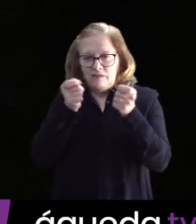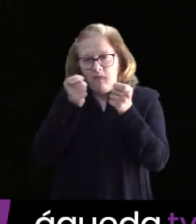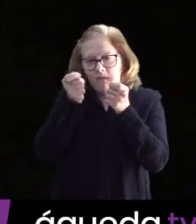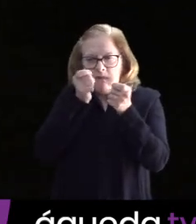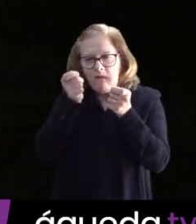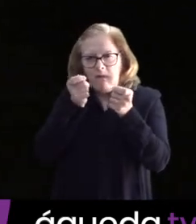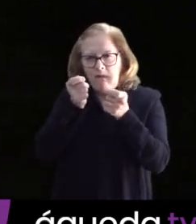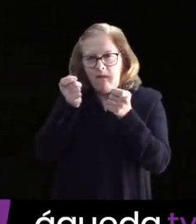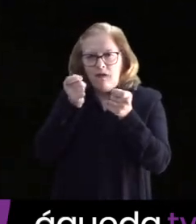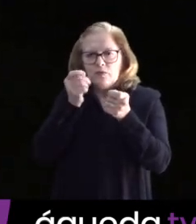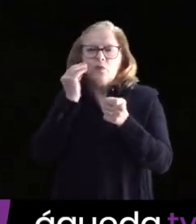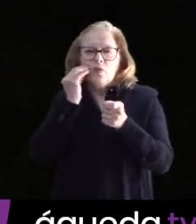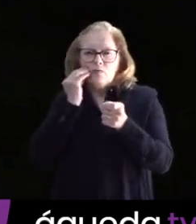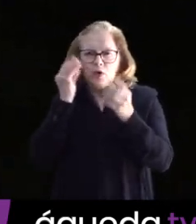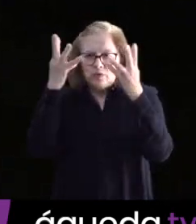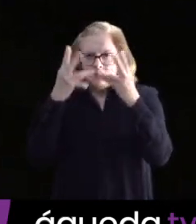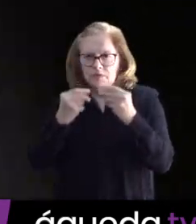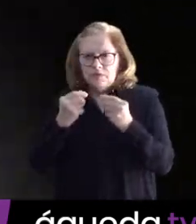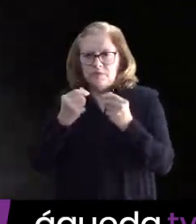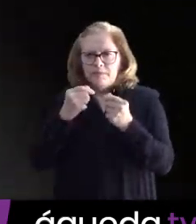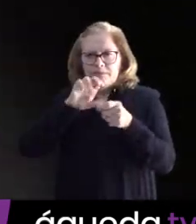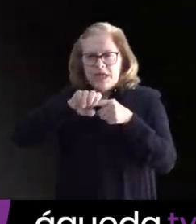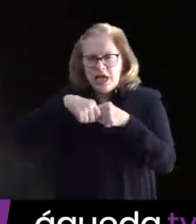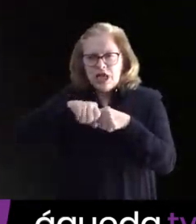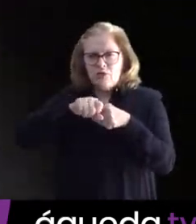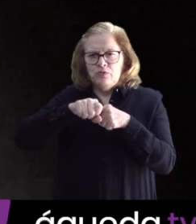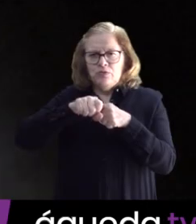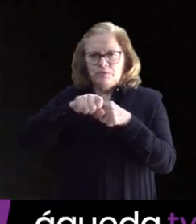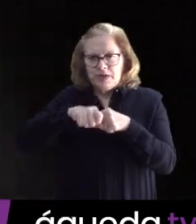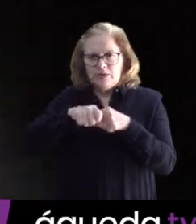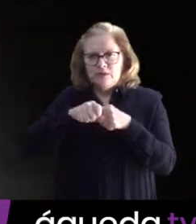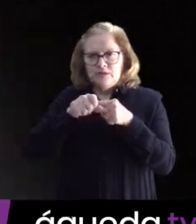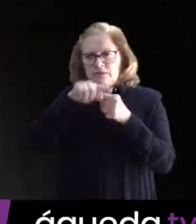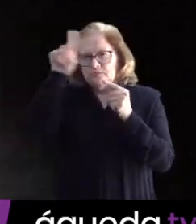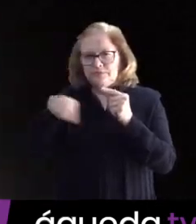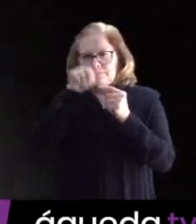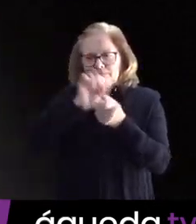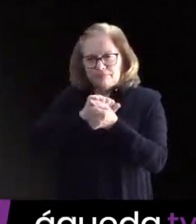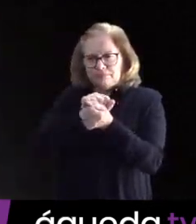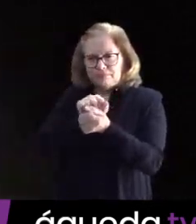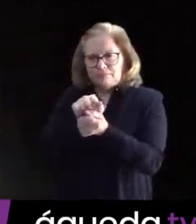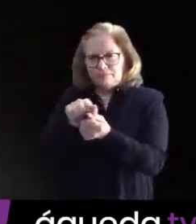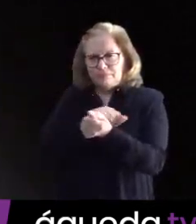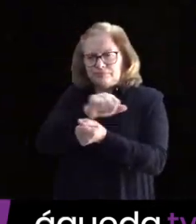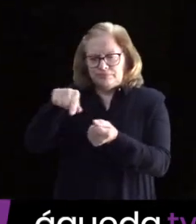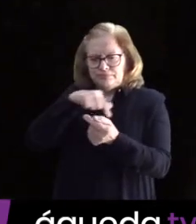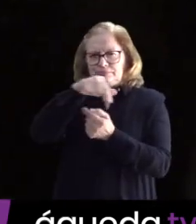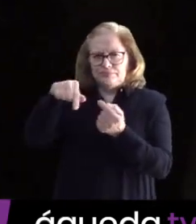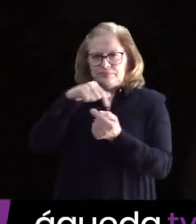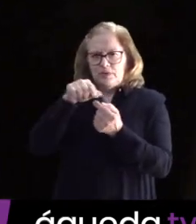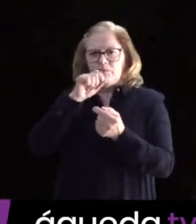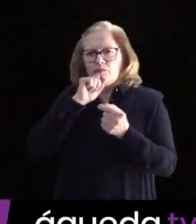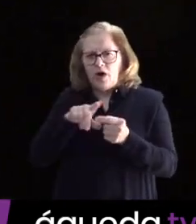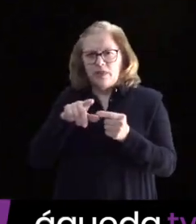regulador de quantidade de milho. O moinho, quando está a trabalhar, pode acontecer uma